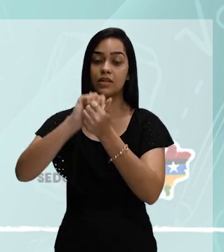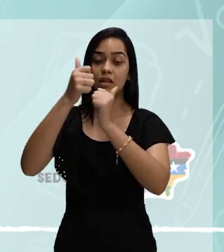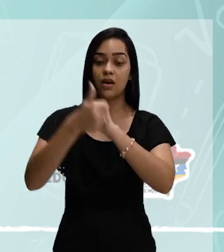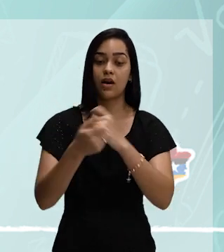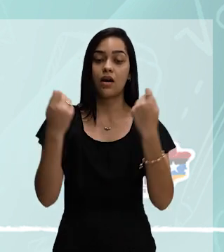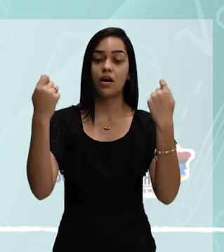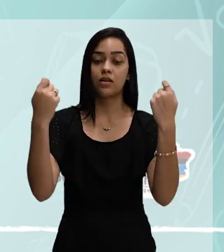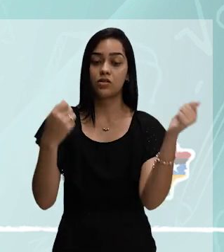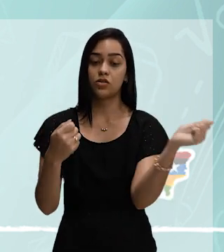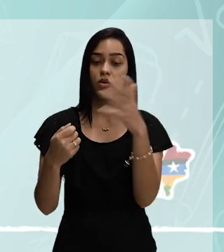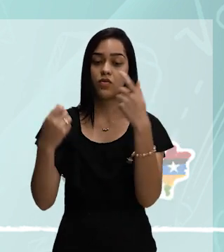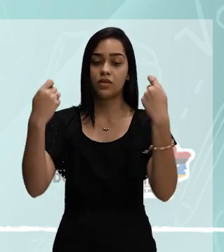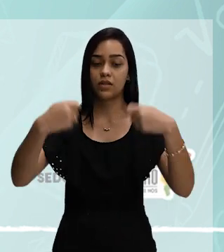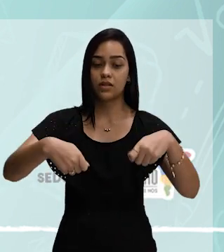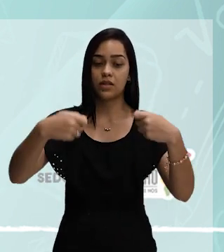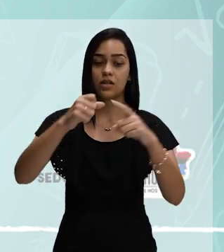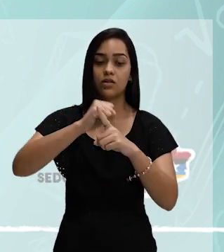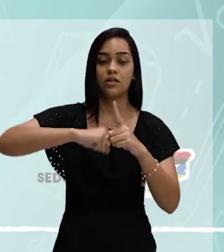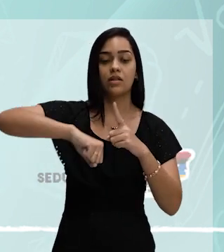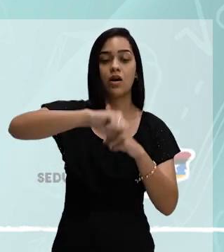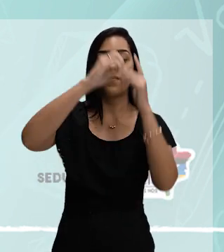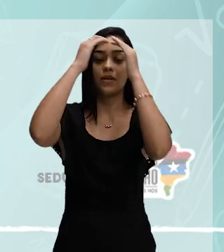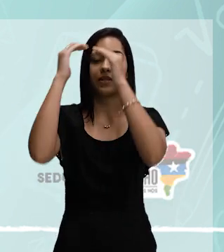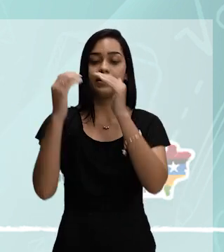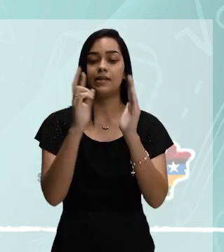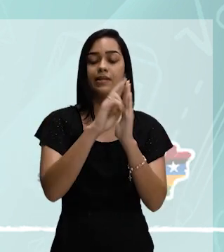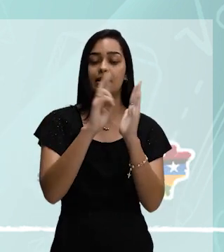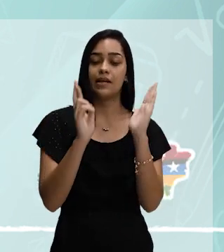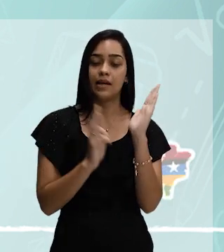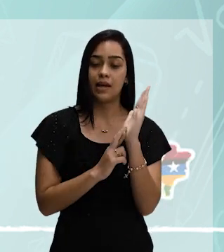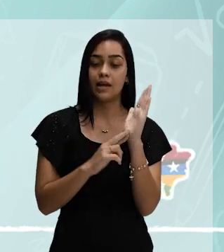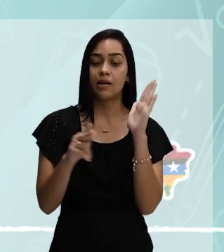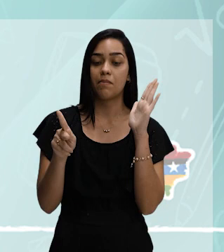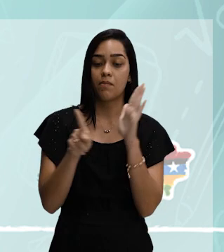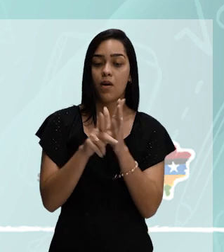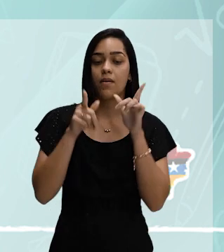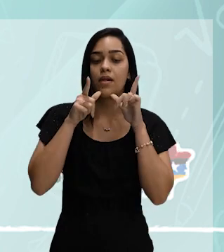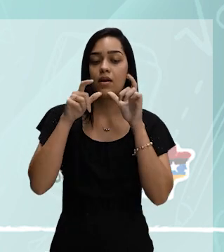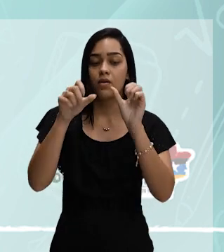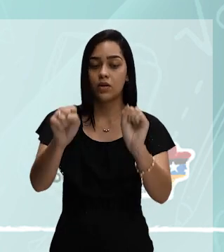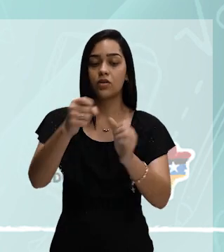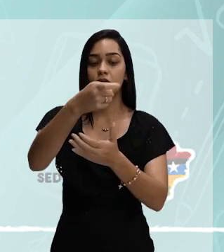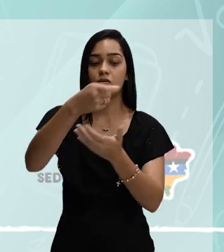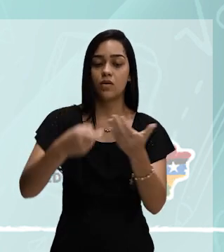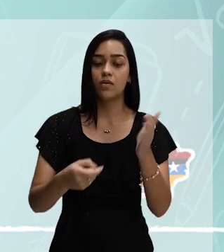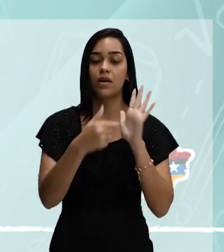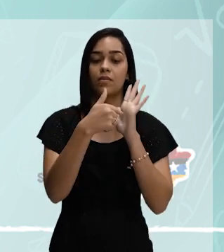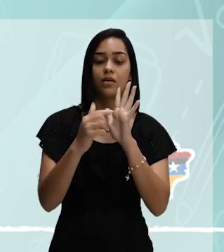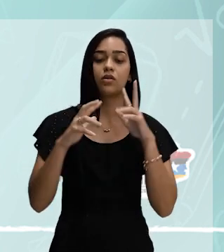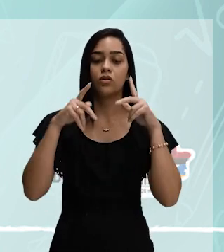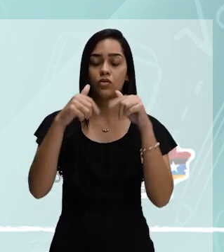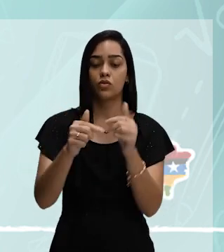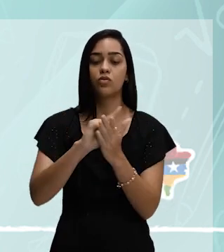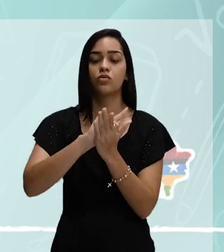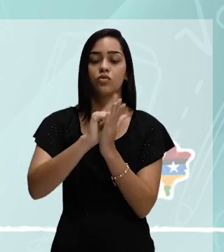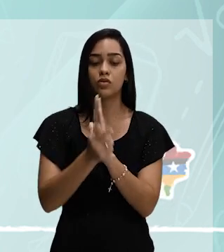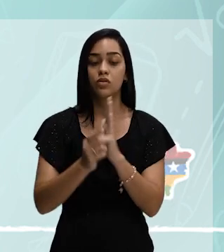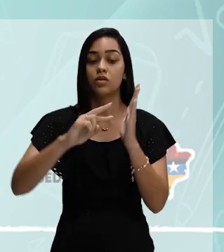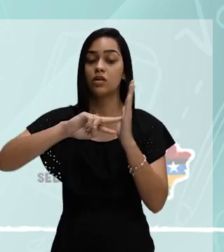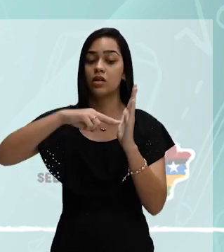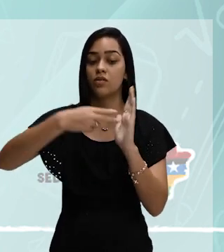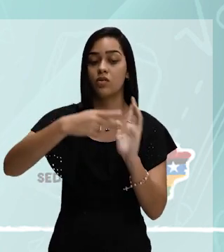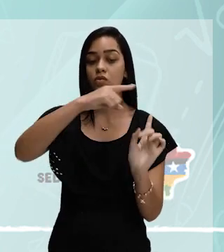textuais se adequam às necessidades sociais, obedecendo às regras de natureza linguística e textual que se apresentam em todos